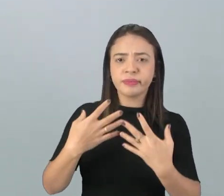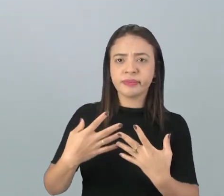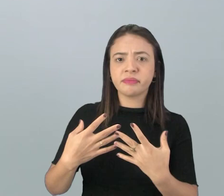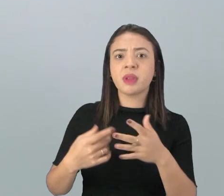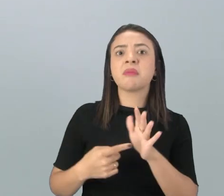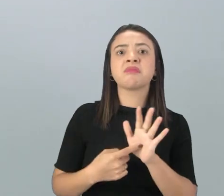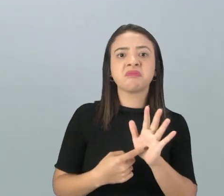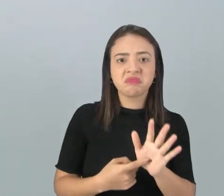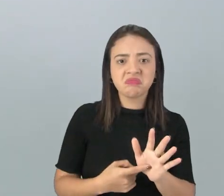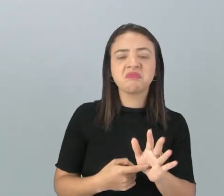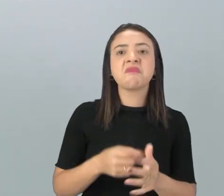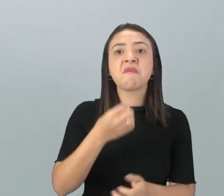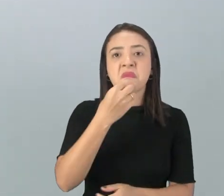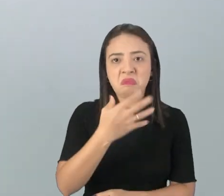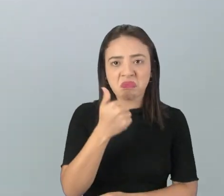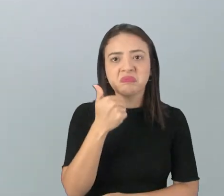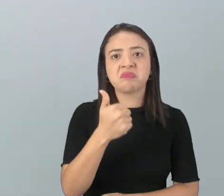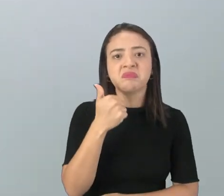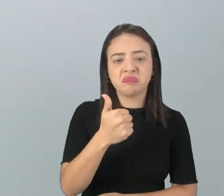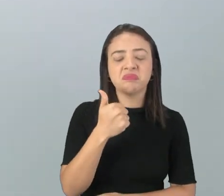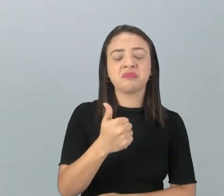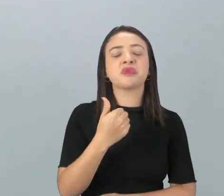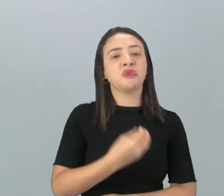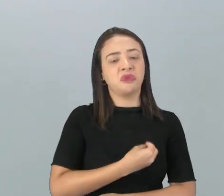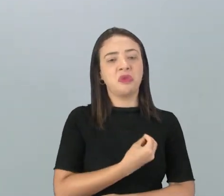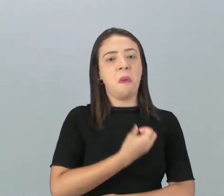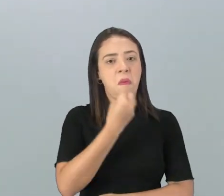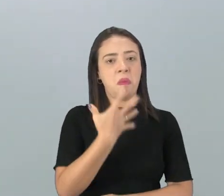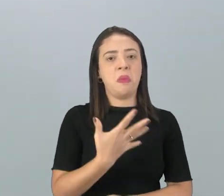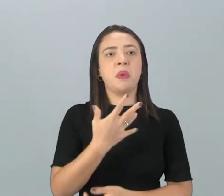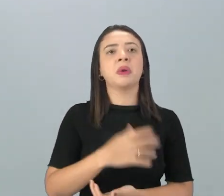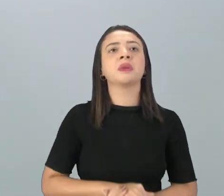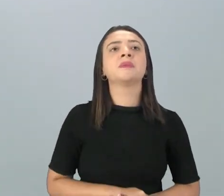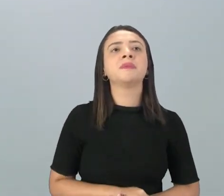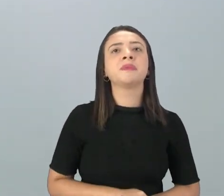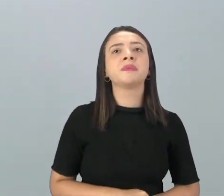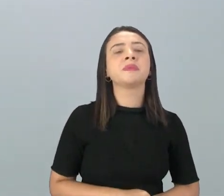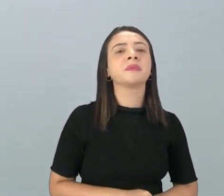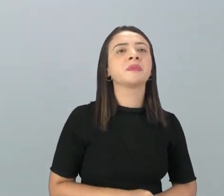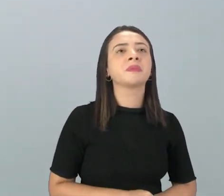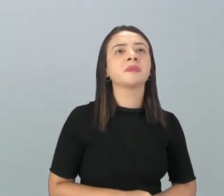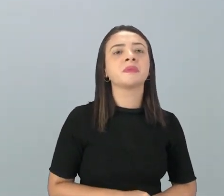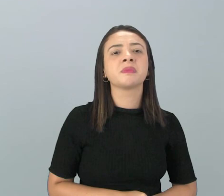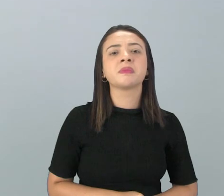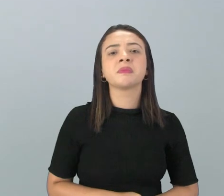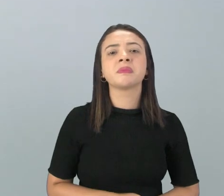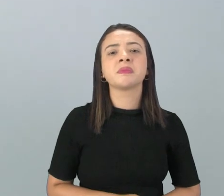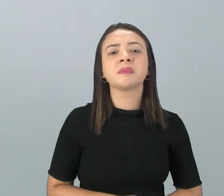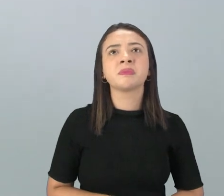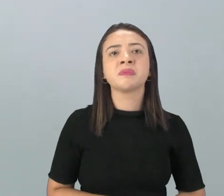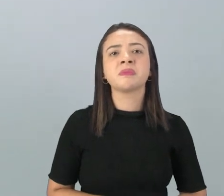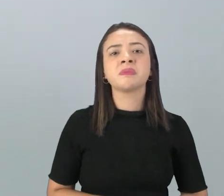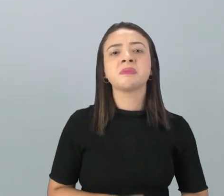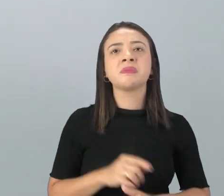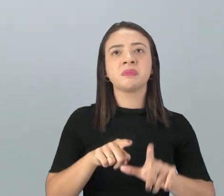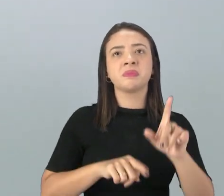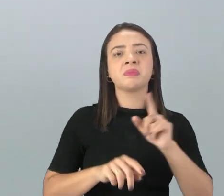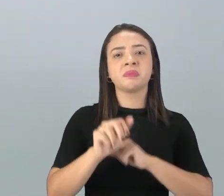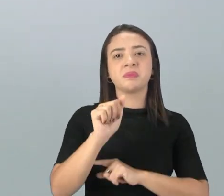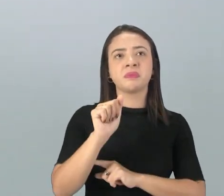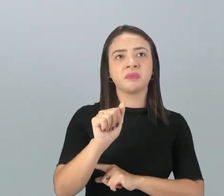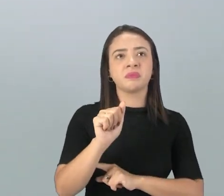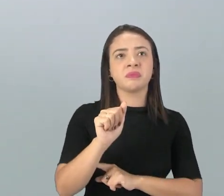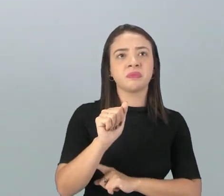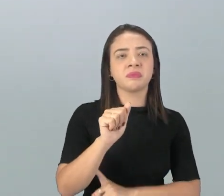eles apresentam índices bastante elevados. Então, Islândia, Noruega, Finlândia, Espanha, Irlanda e Dinamarca.